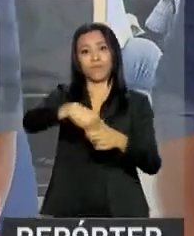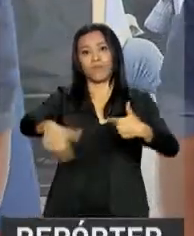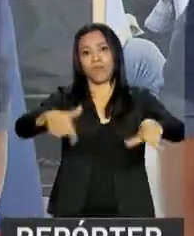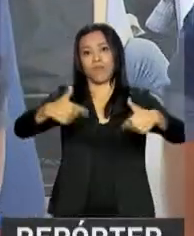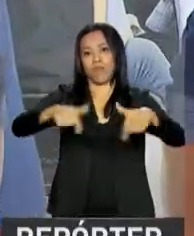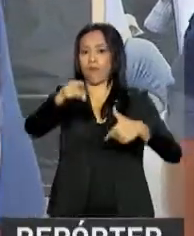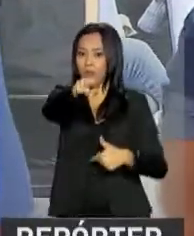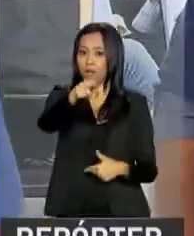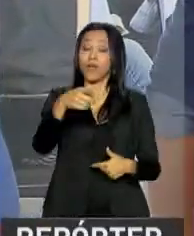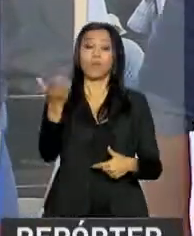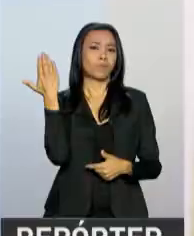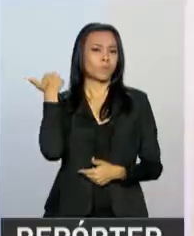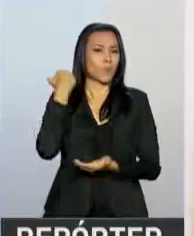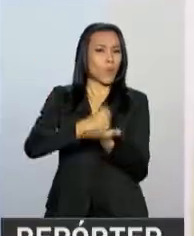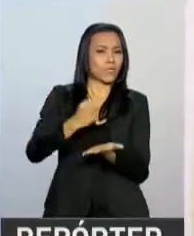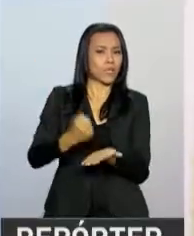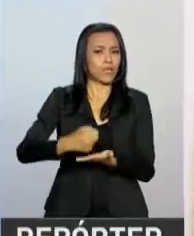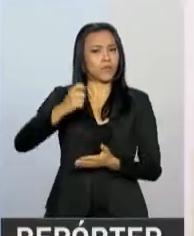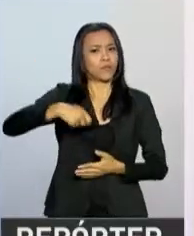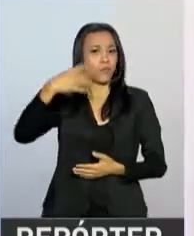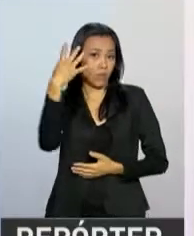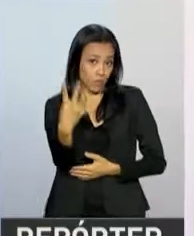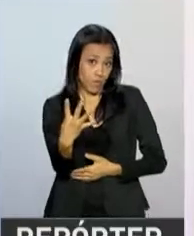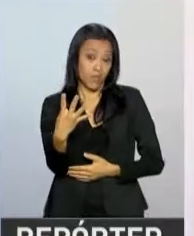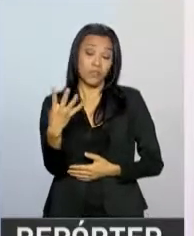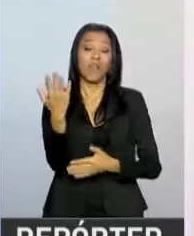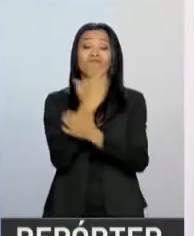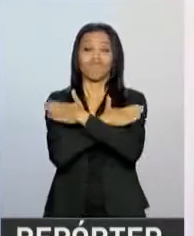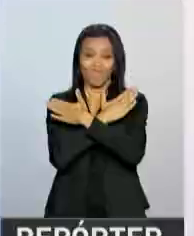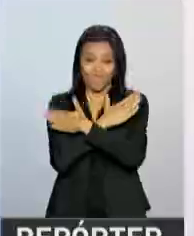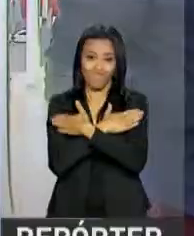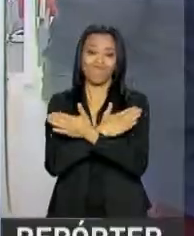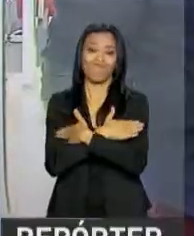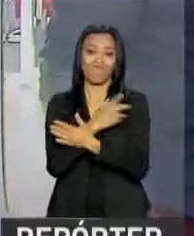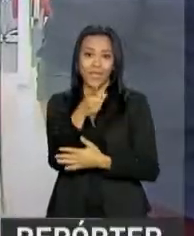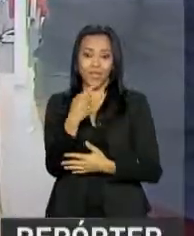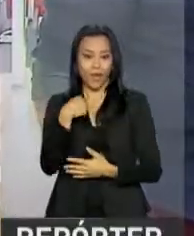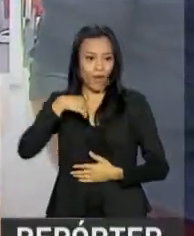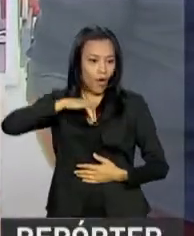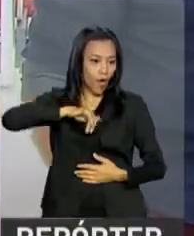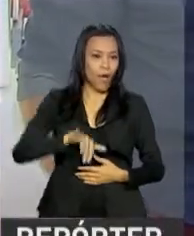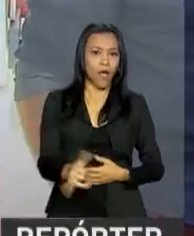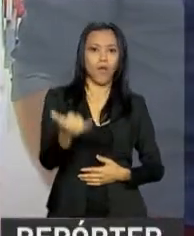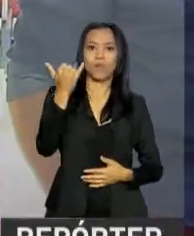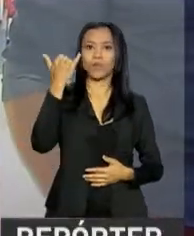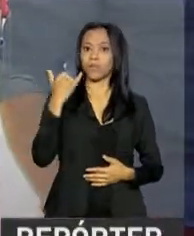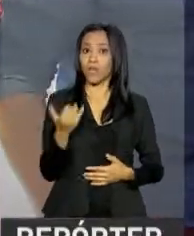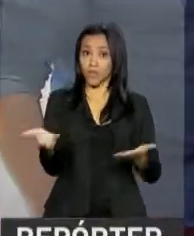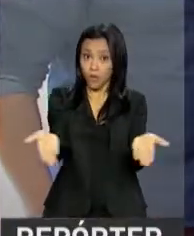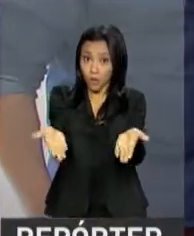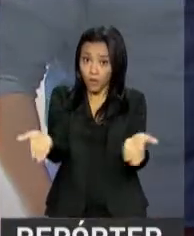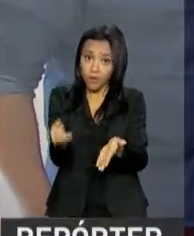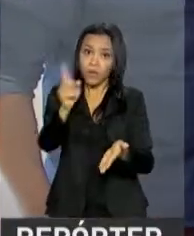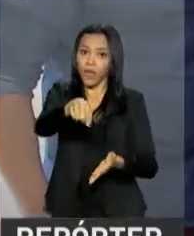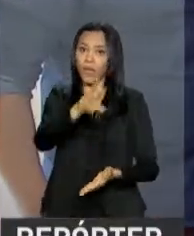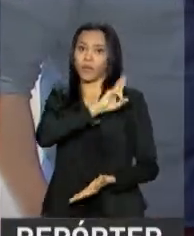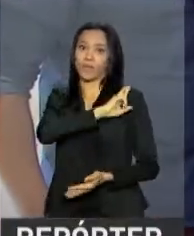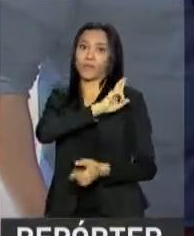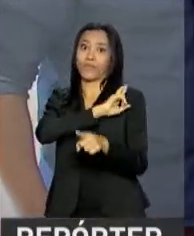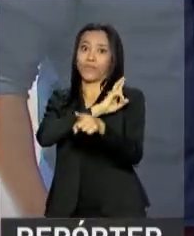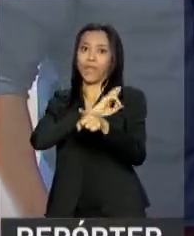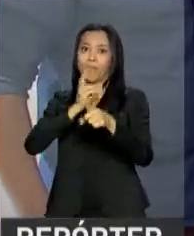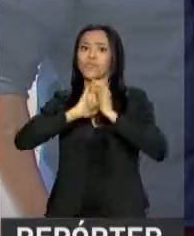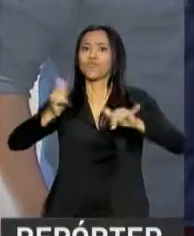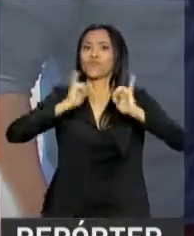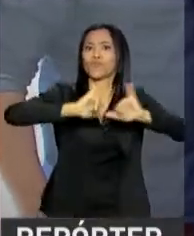quando foi contratado há quatro meses estava desempregada agarrou a oportunidade e hoje é responsável pelo